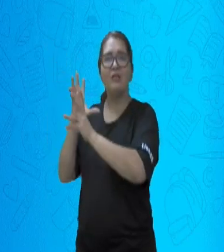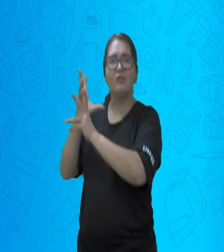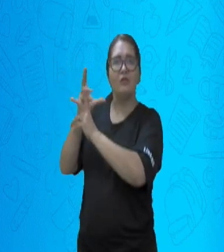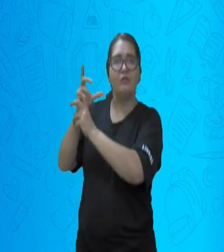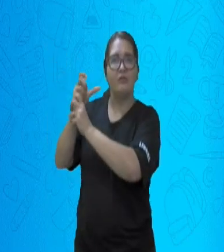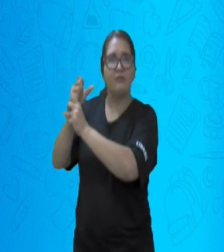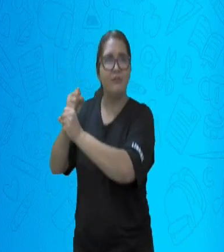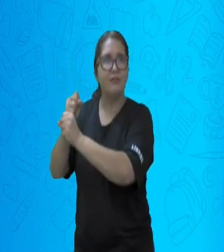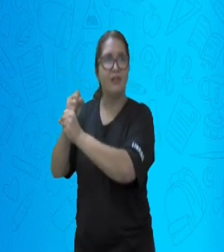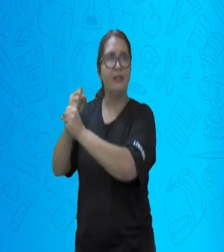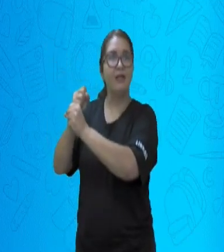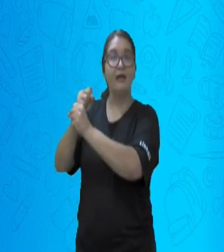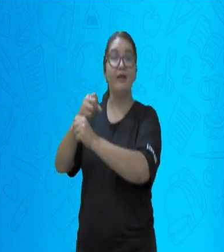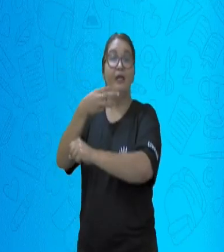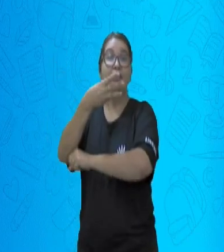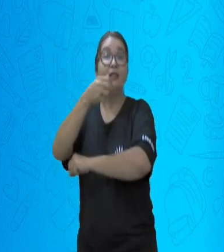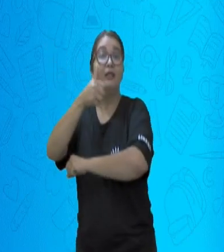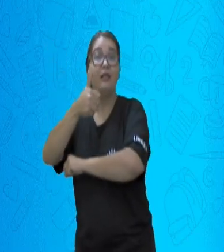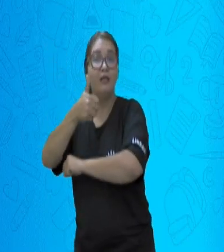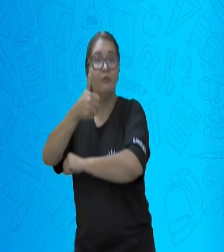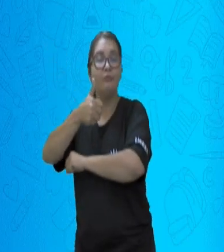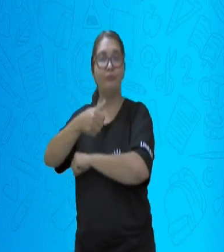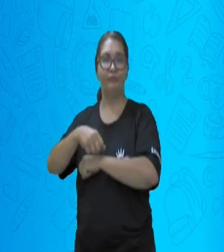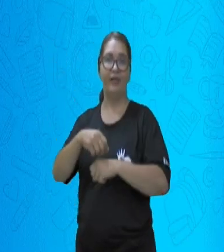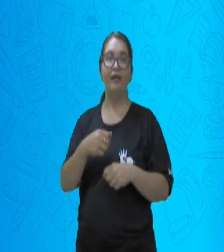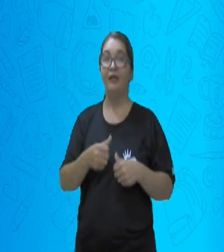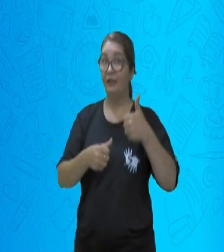nossa diferença é 31.